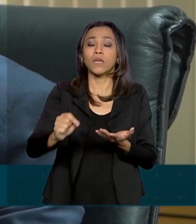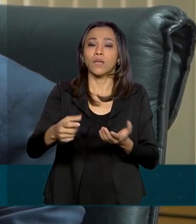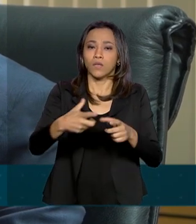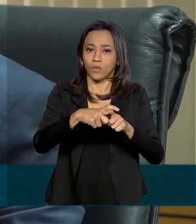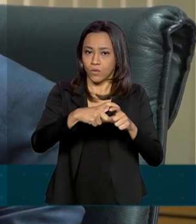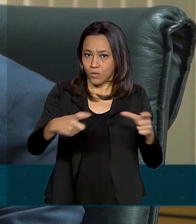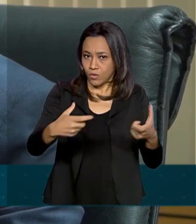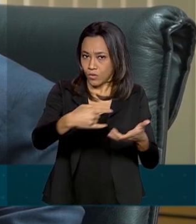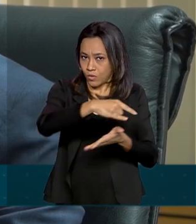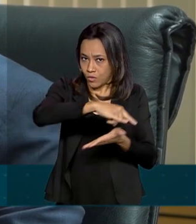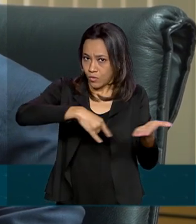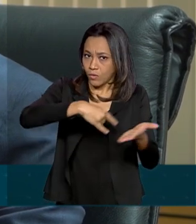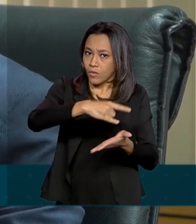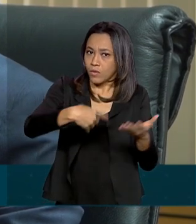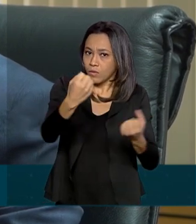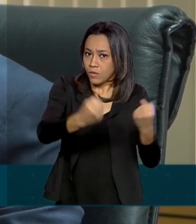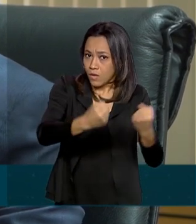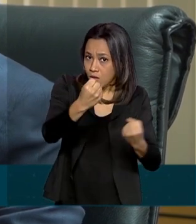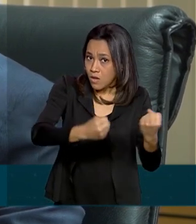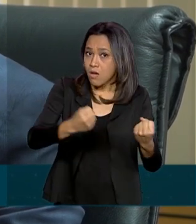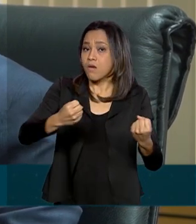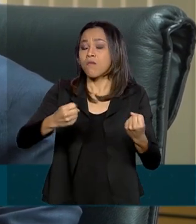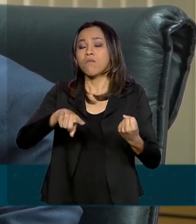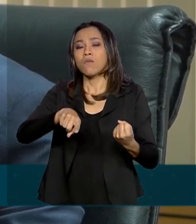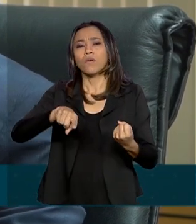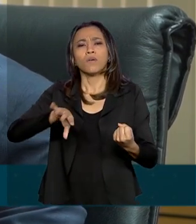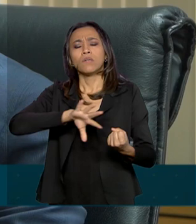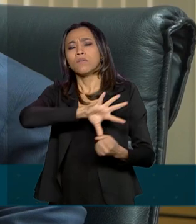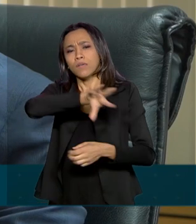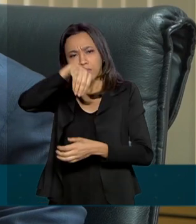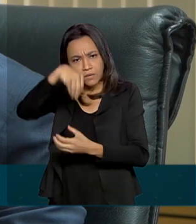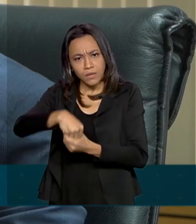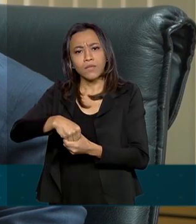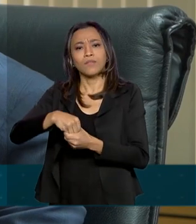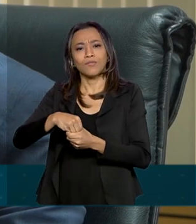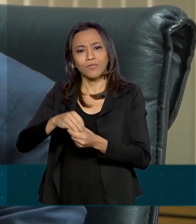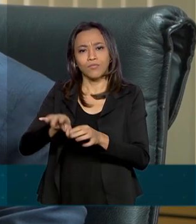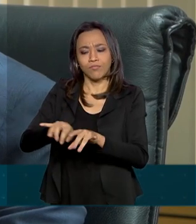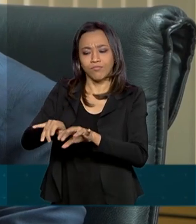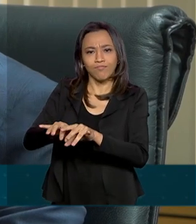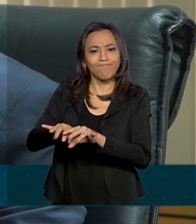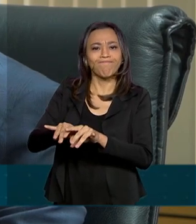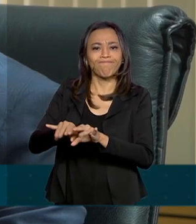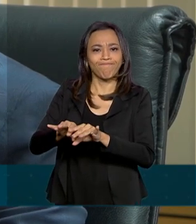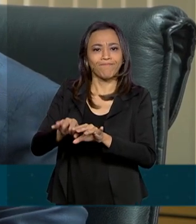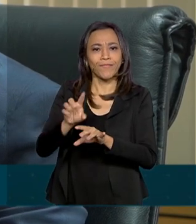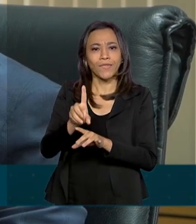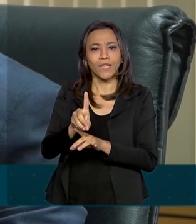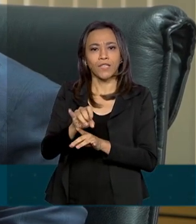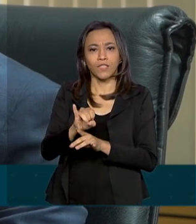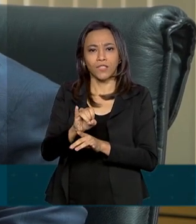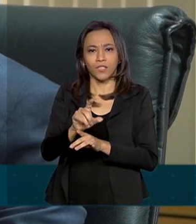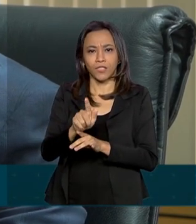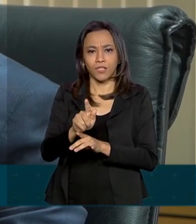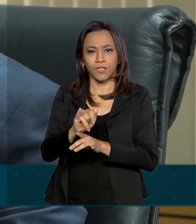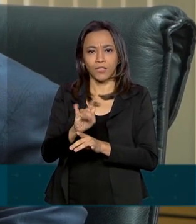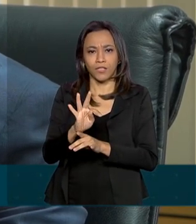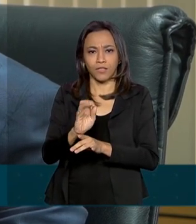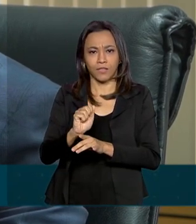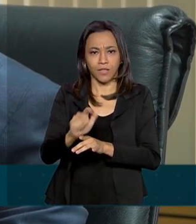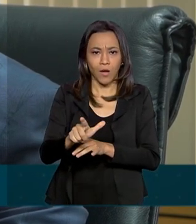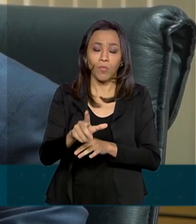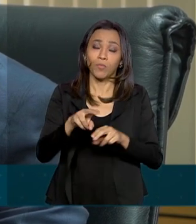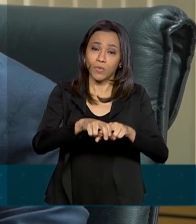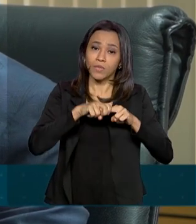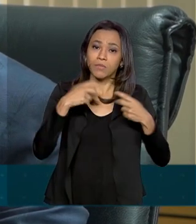emitidos na modalidade digital, com esse QR Code. Portanto, precisava, então, de um instrumento, ampliar